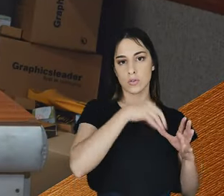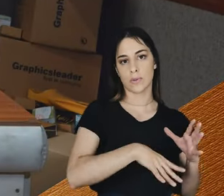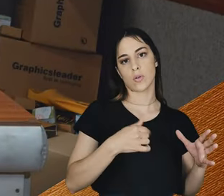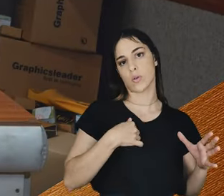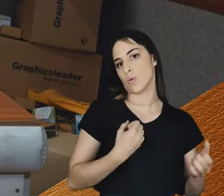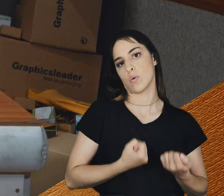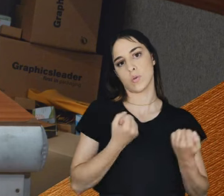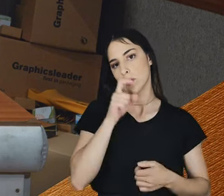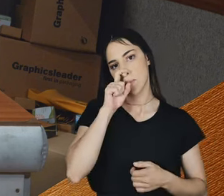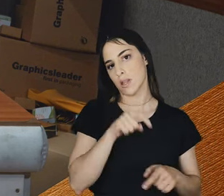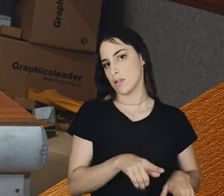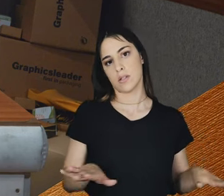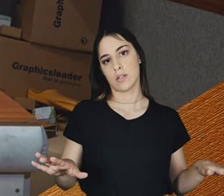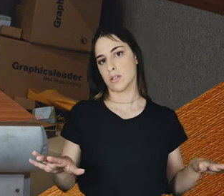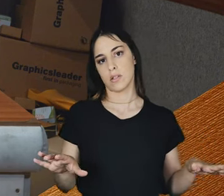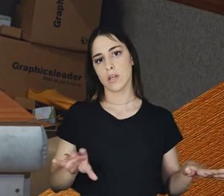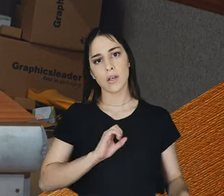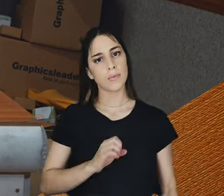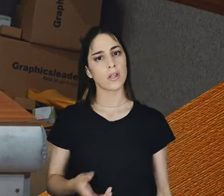esta merda, pá! A minha!